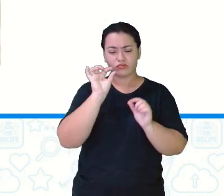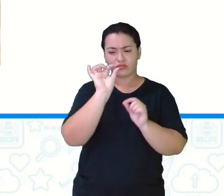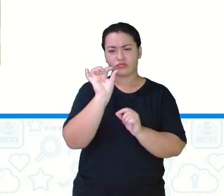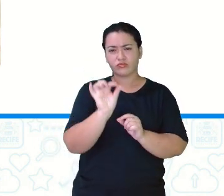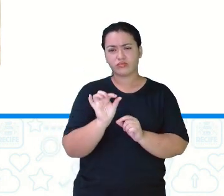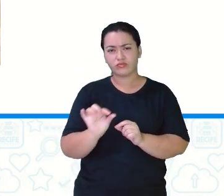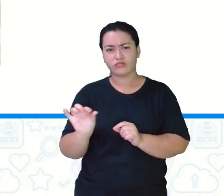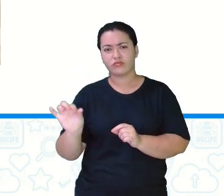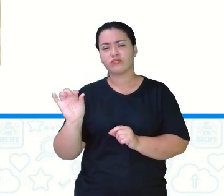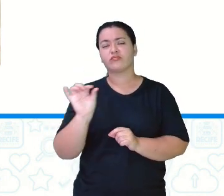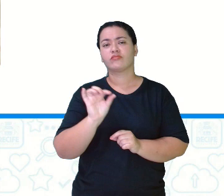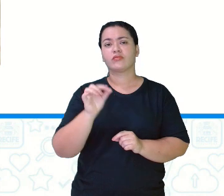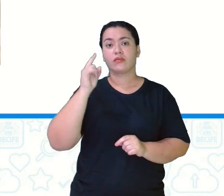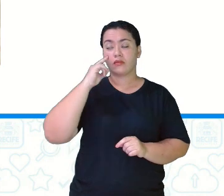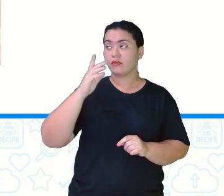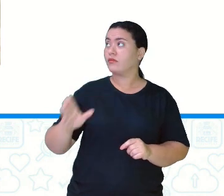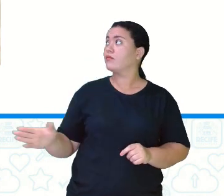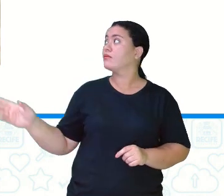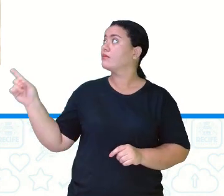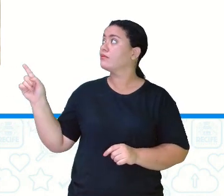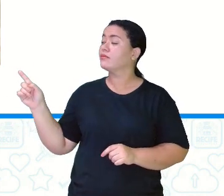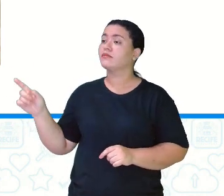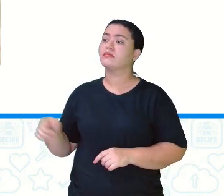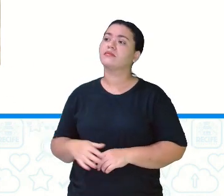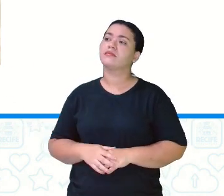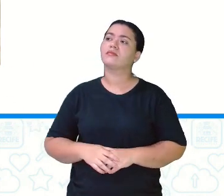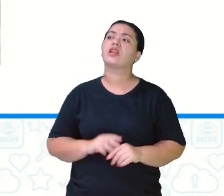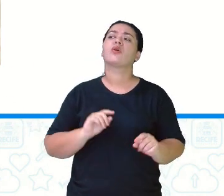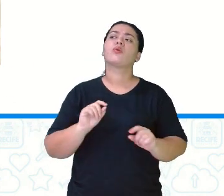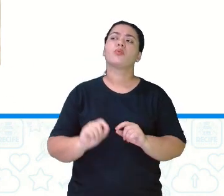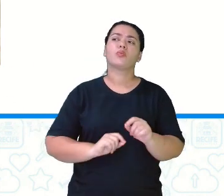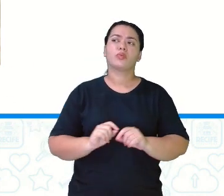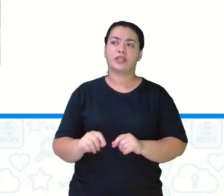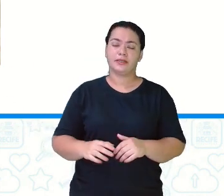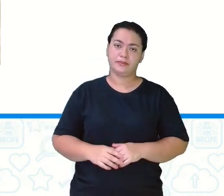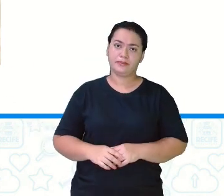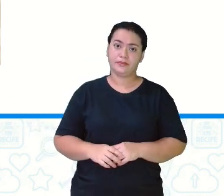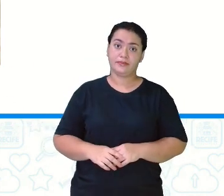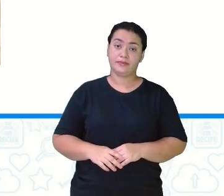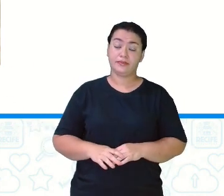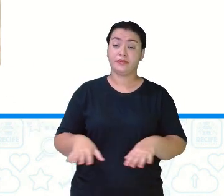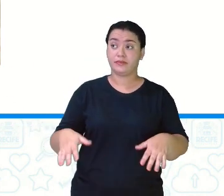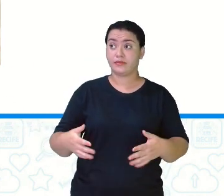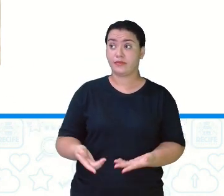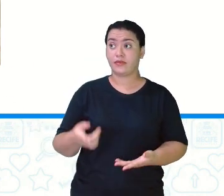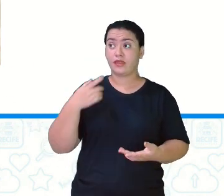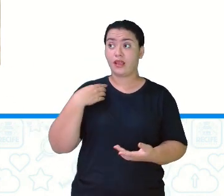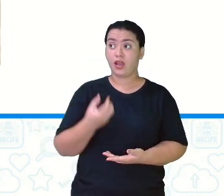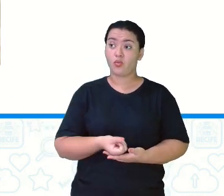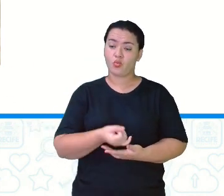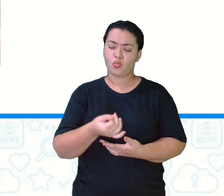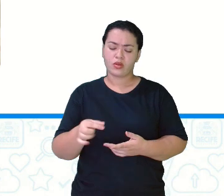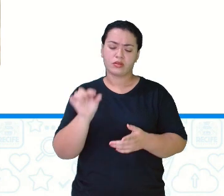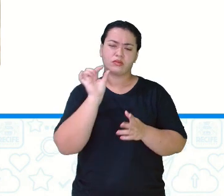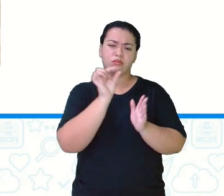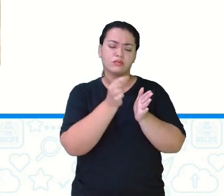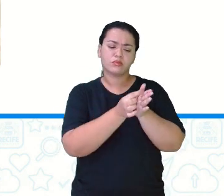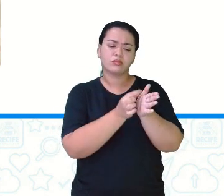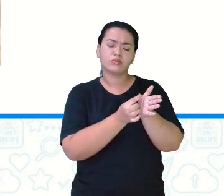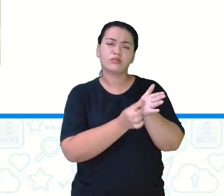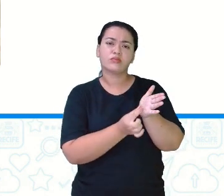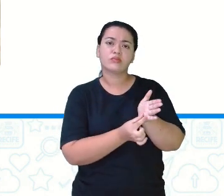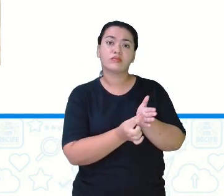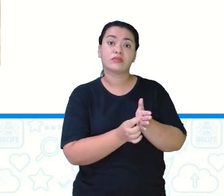vendo aí os quadradinhos do chocolate? E olha o que aconteceu. Considerando a quantidade de quadradinhos